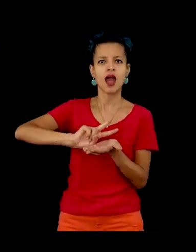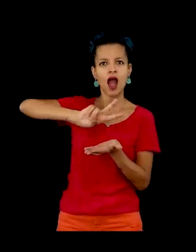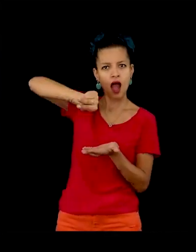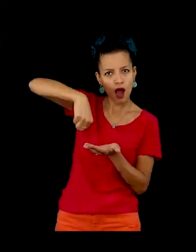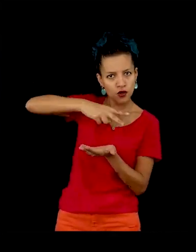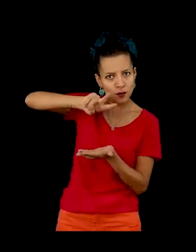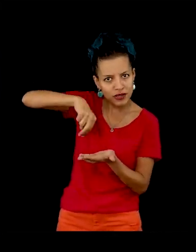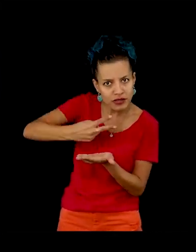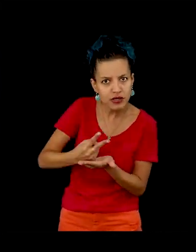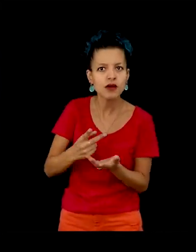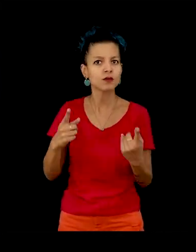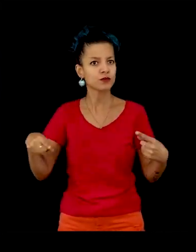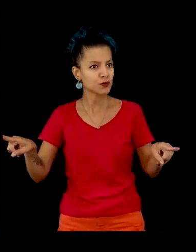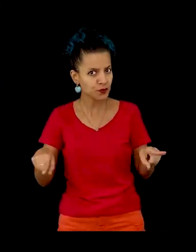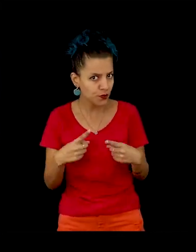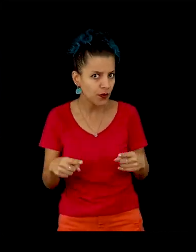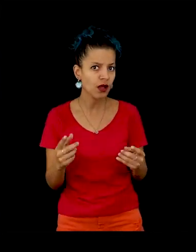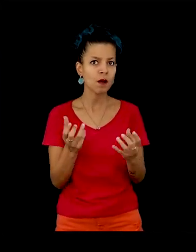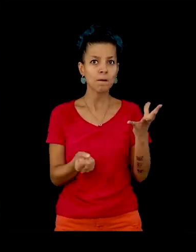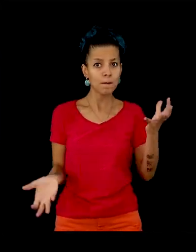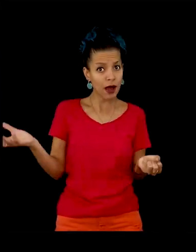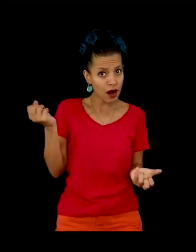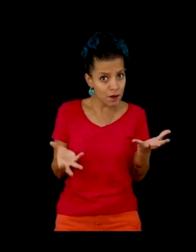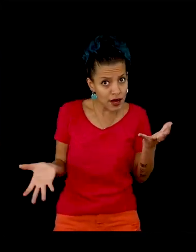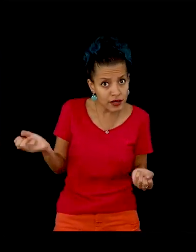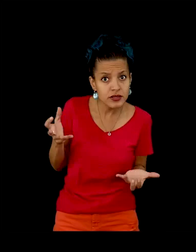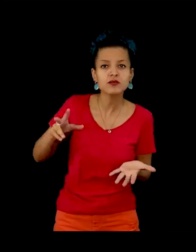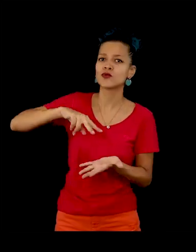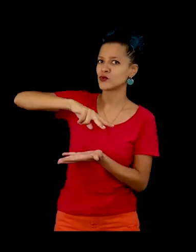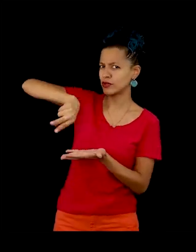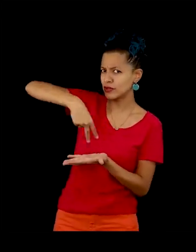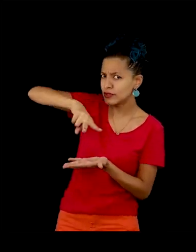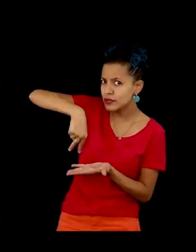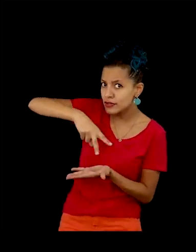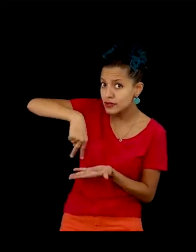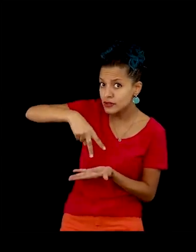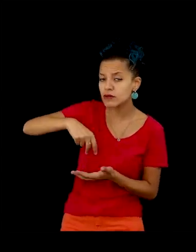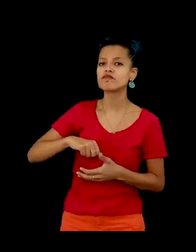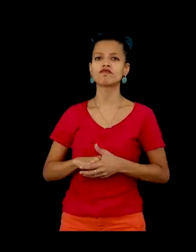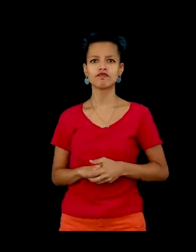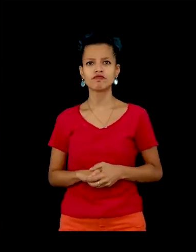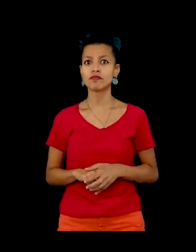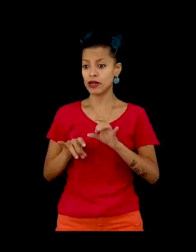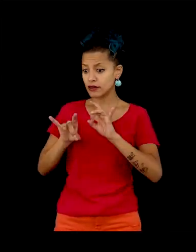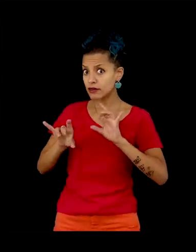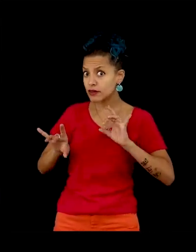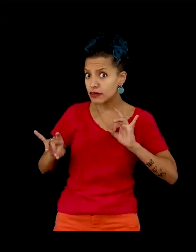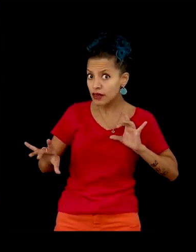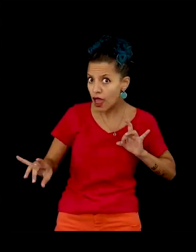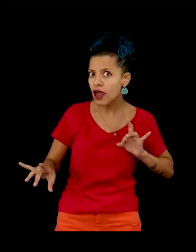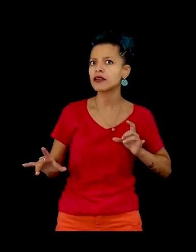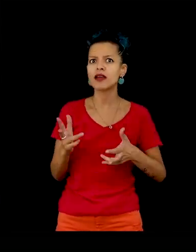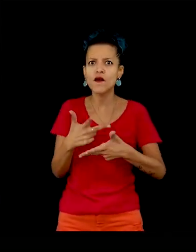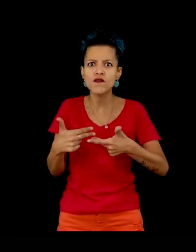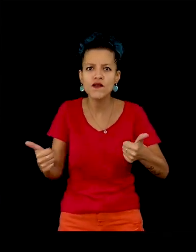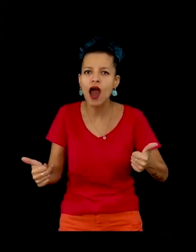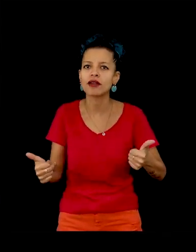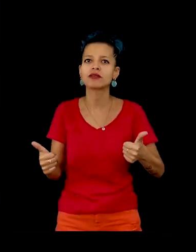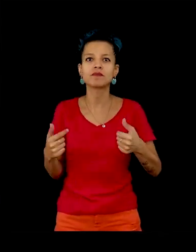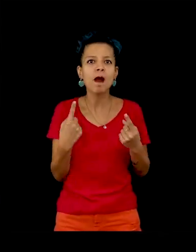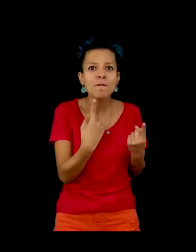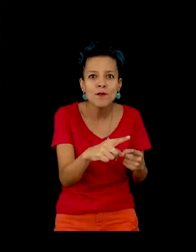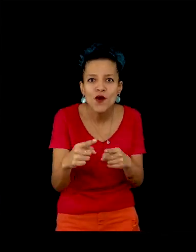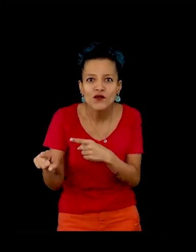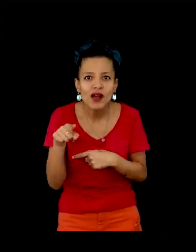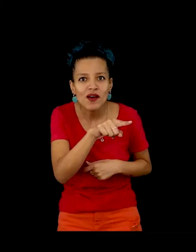música, malabarismo, dança. São muitas técnicas e recursos para fazer rir. São